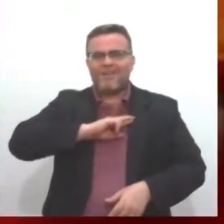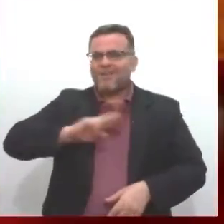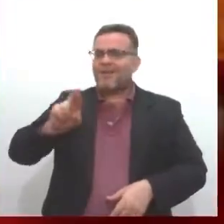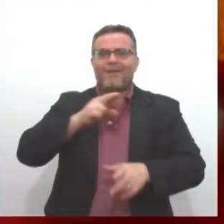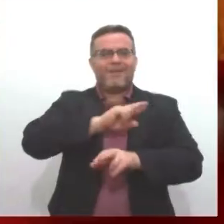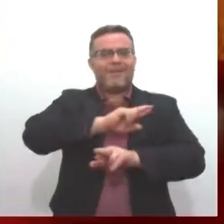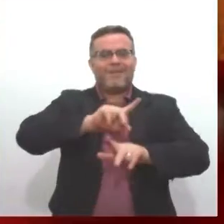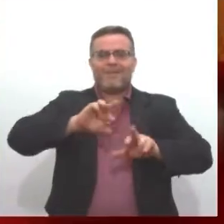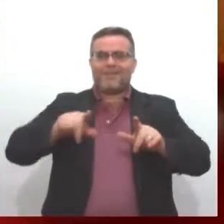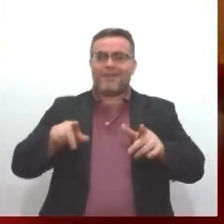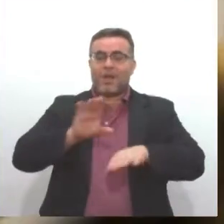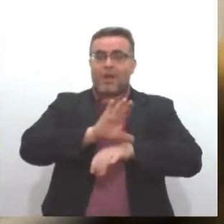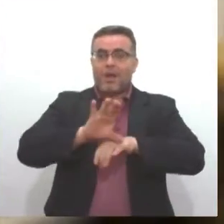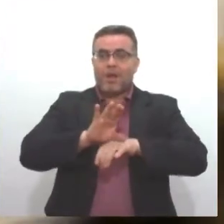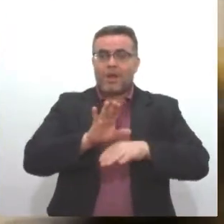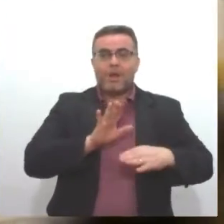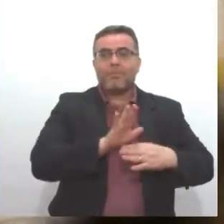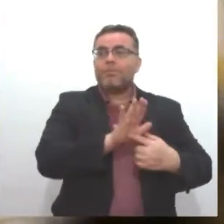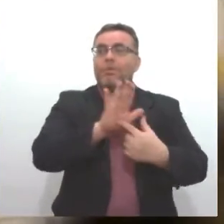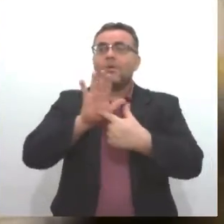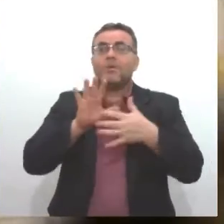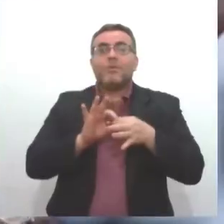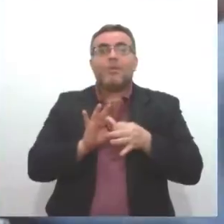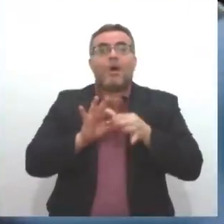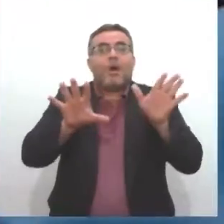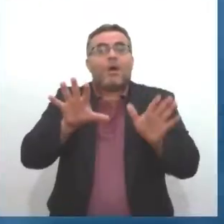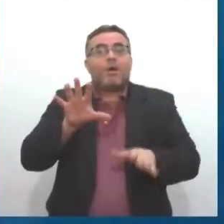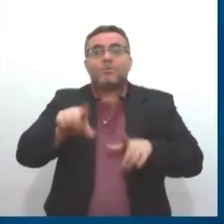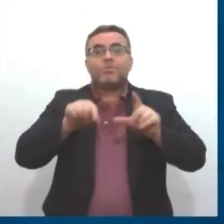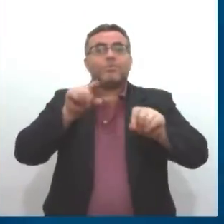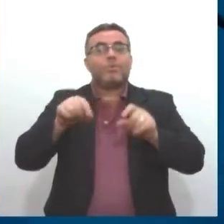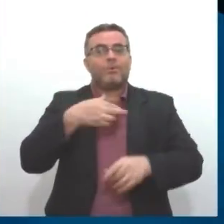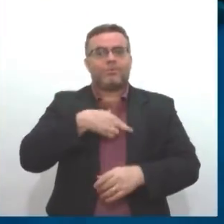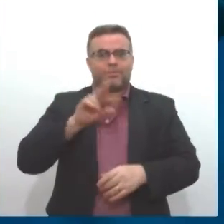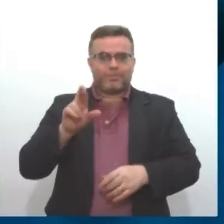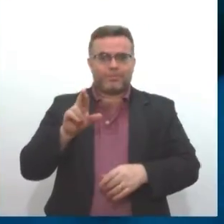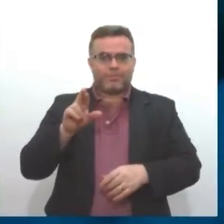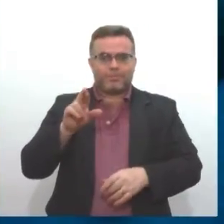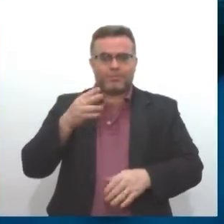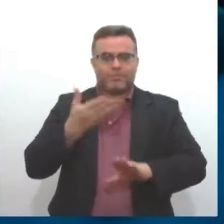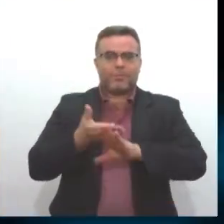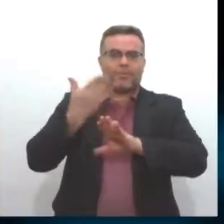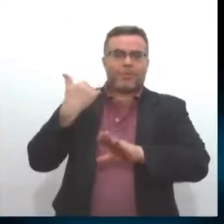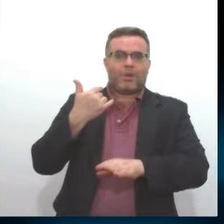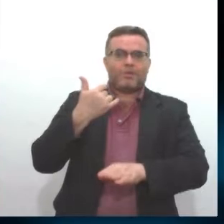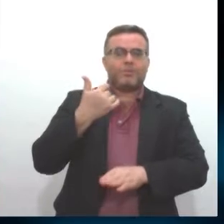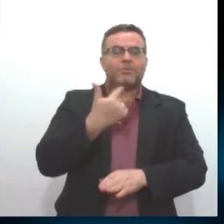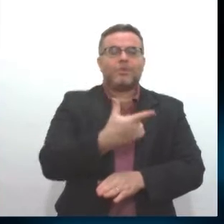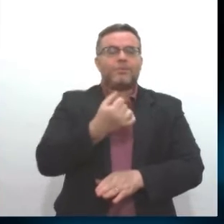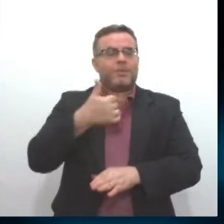Constituição garante a liberdade de religião e, pelo censo de 2010 do IBGE,